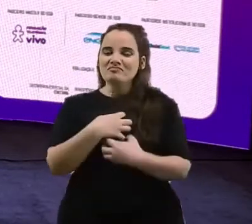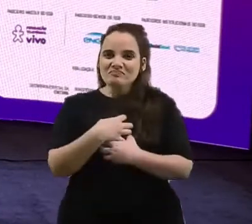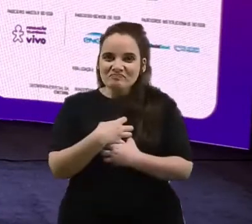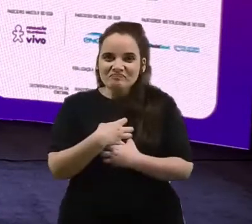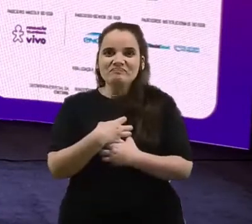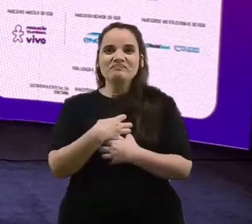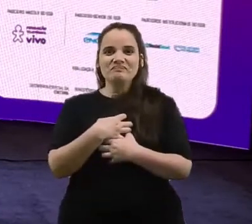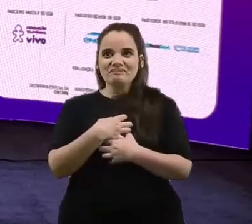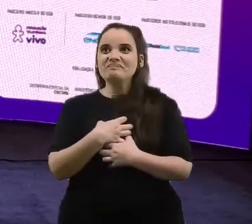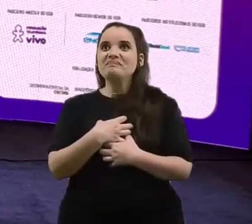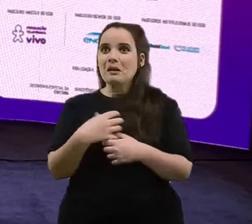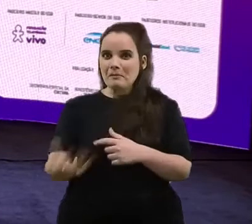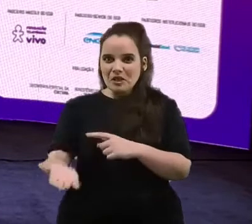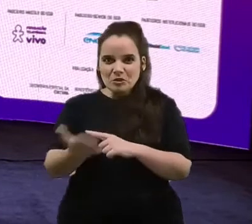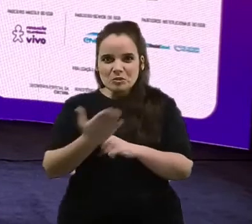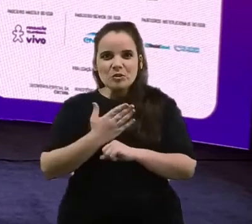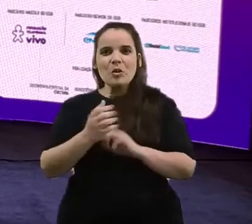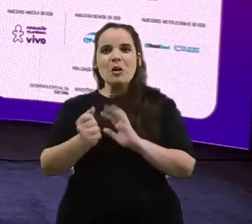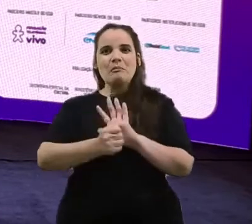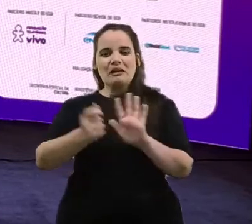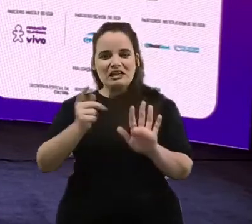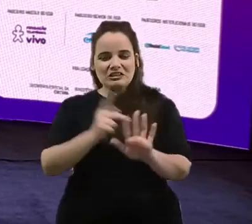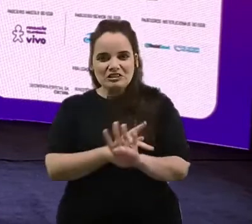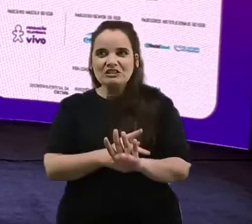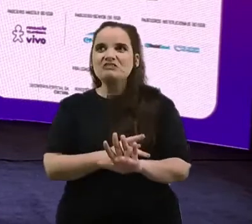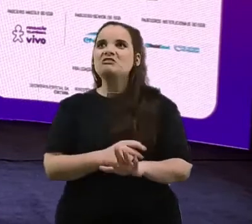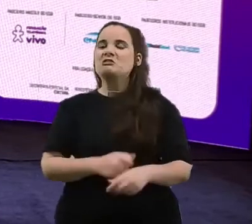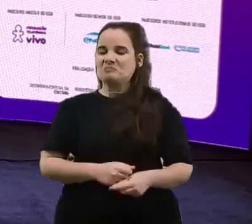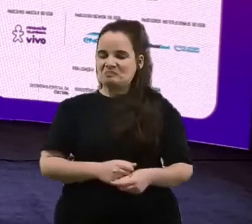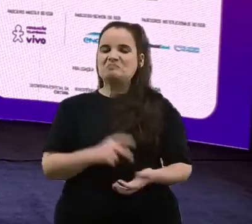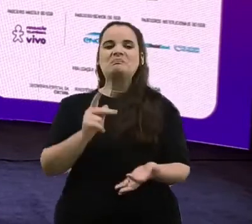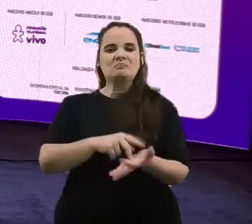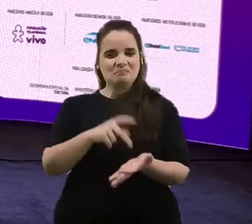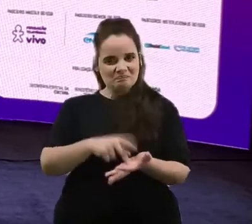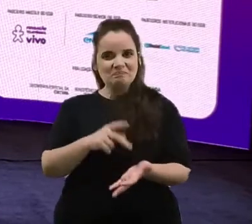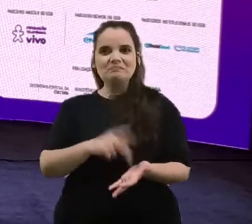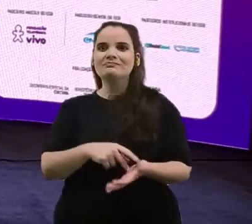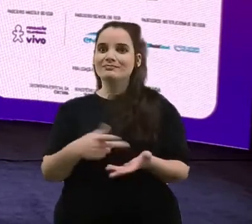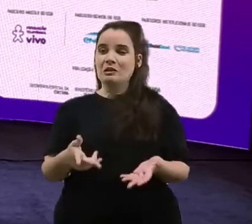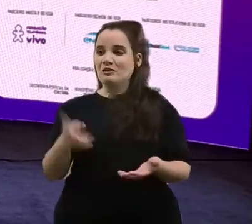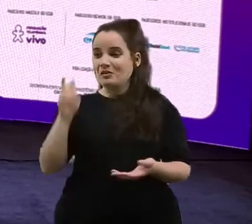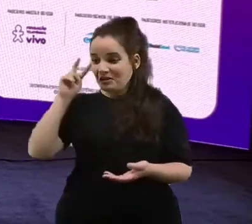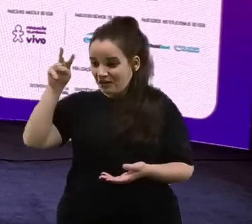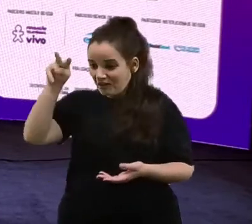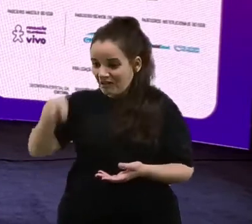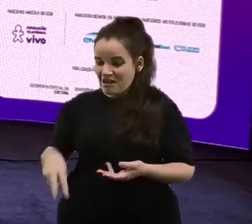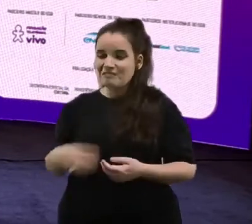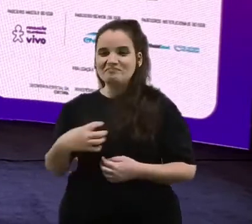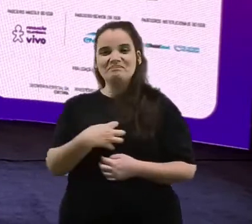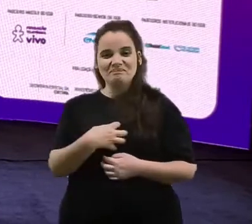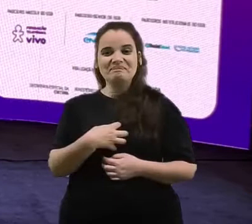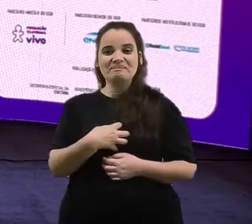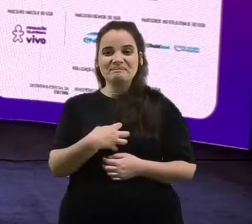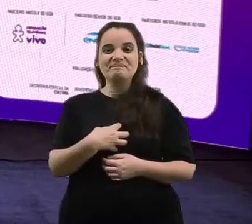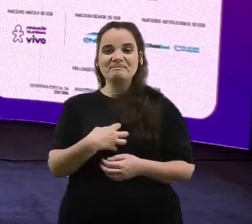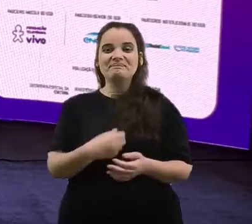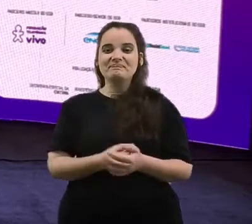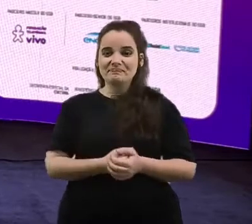em dificuldades, em situações do dia a dia. E o que você citou também é muito interessante,